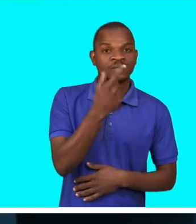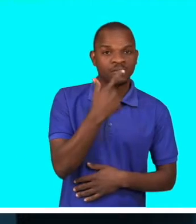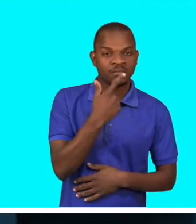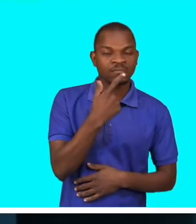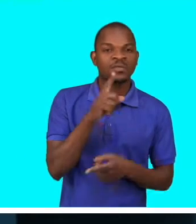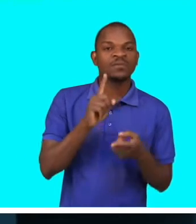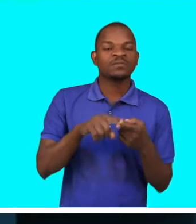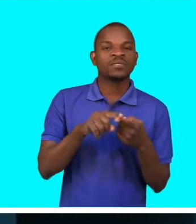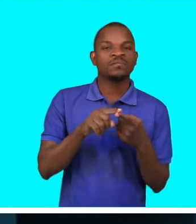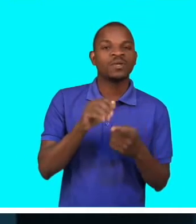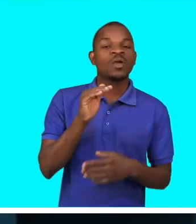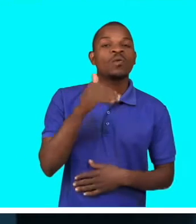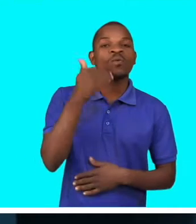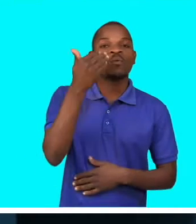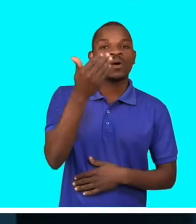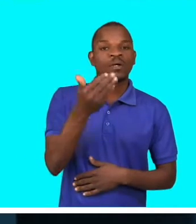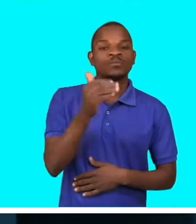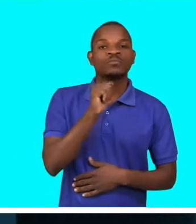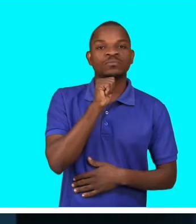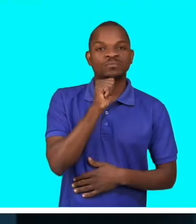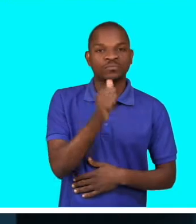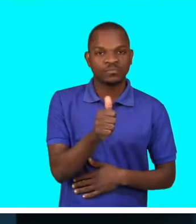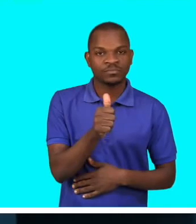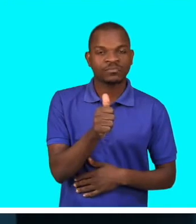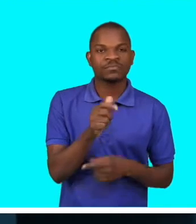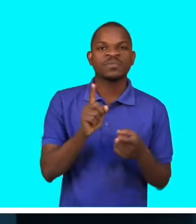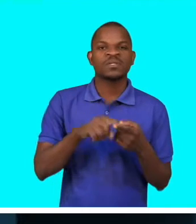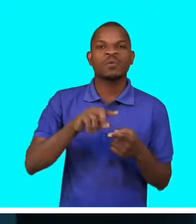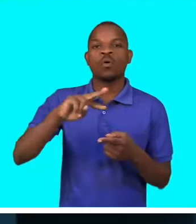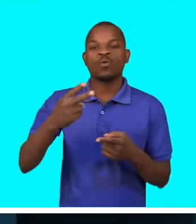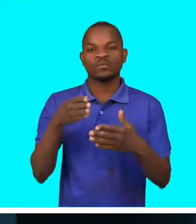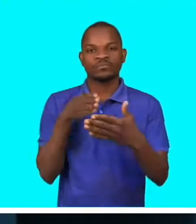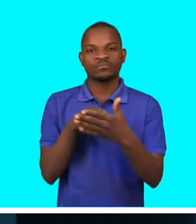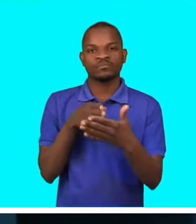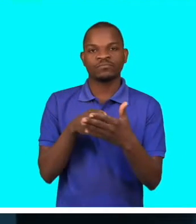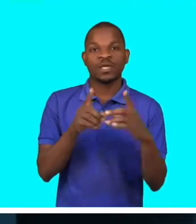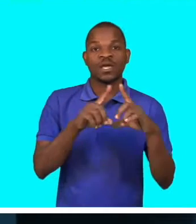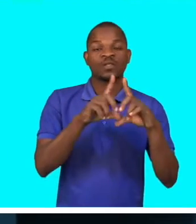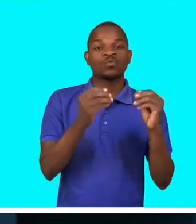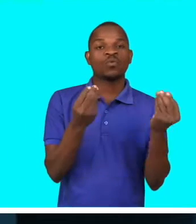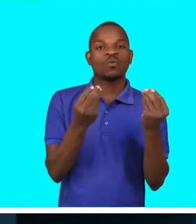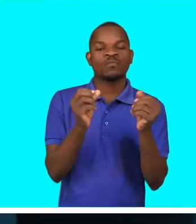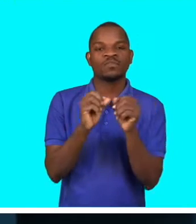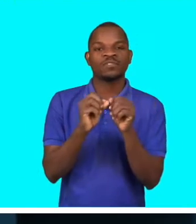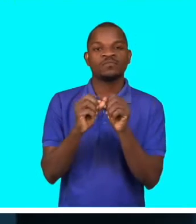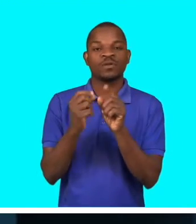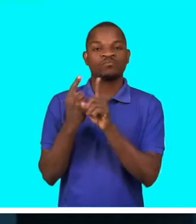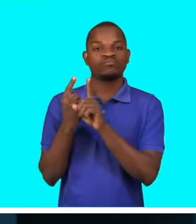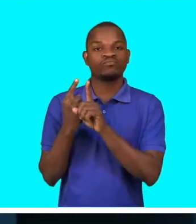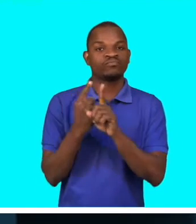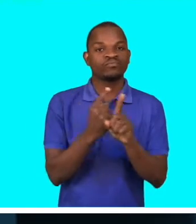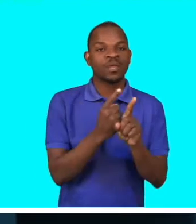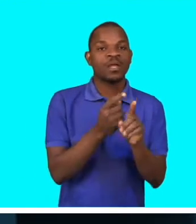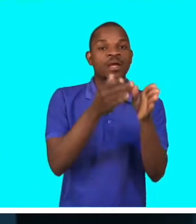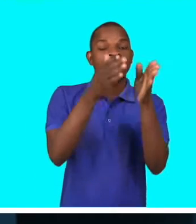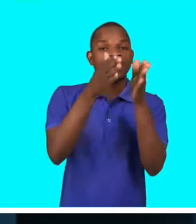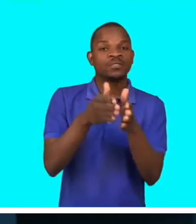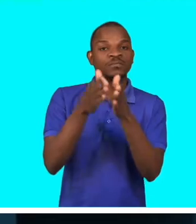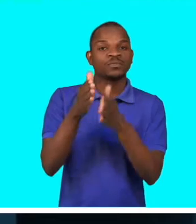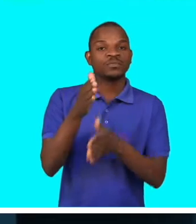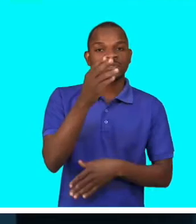dos prazos de medicamentos. Outra barreira tem a ver com a técnica de orientação e mobilidade. Como é que a pessoa